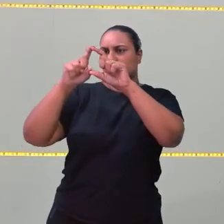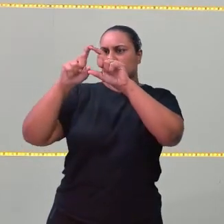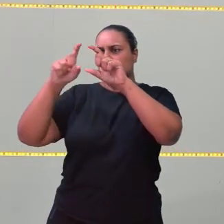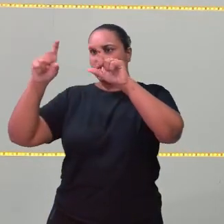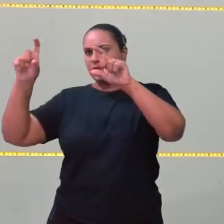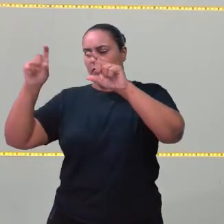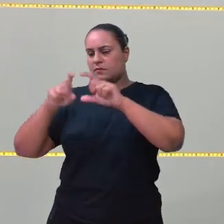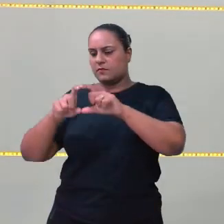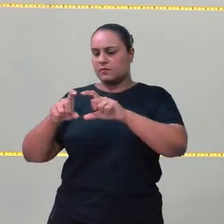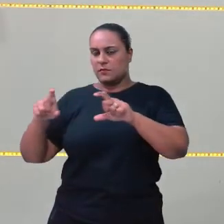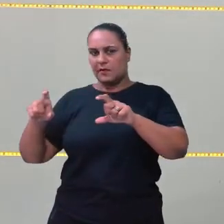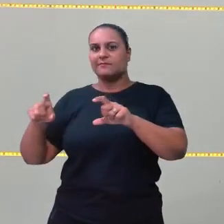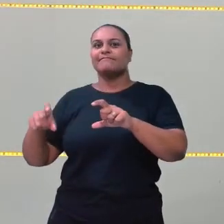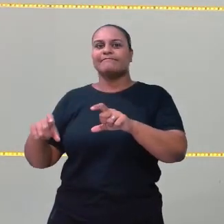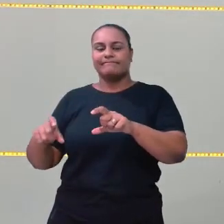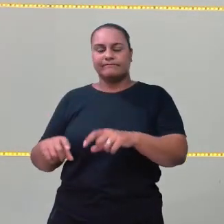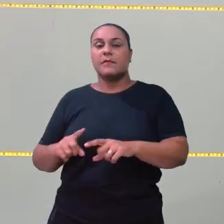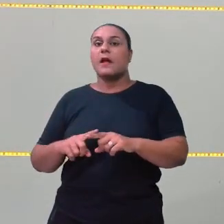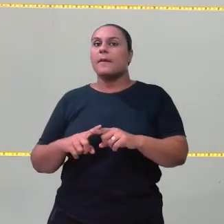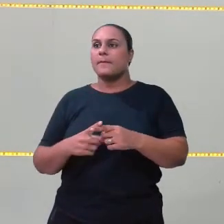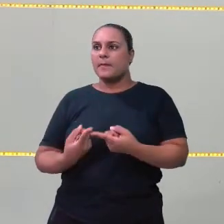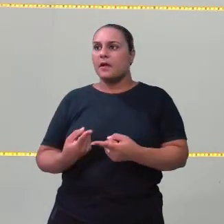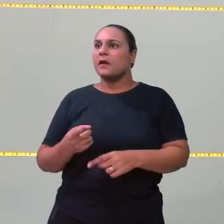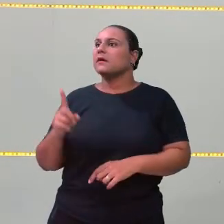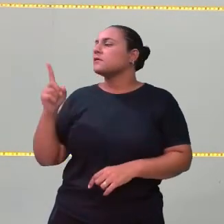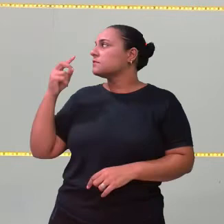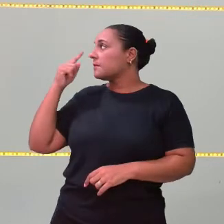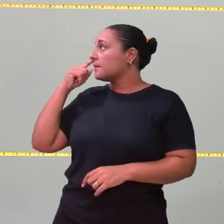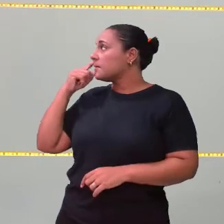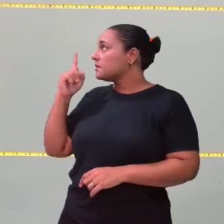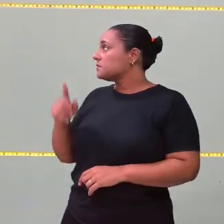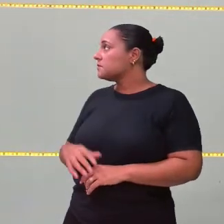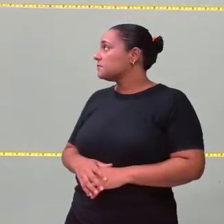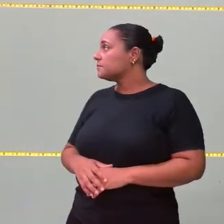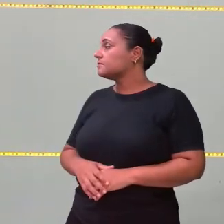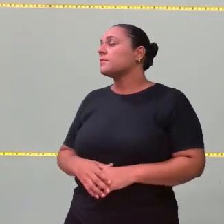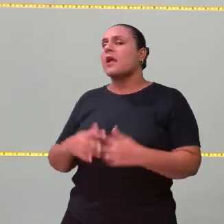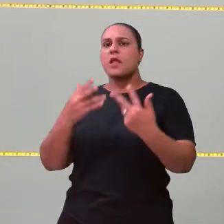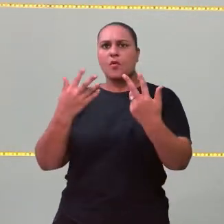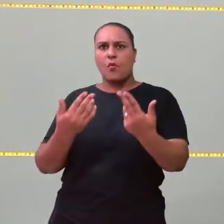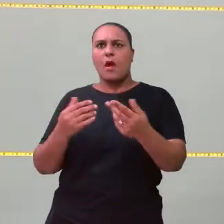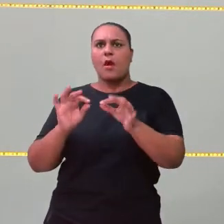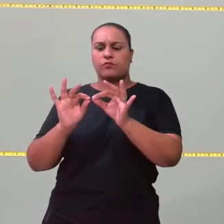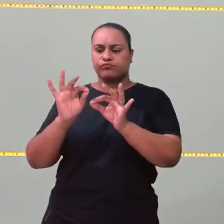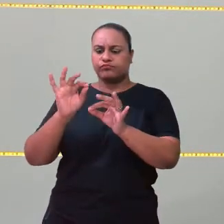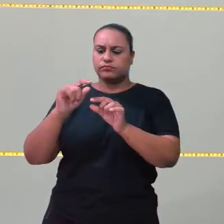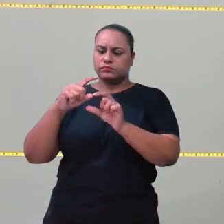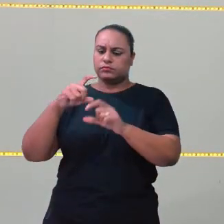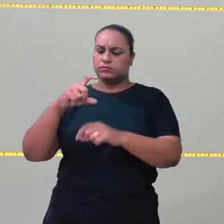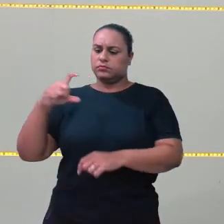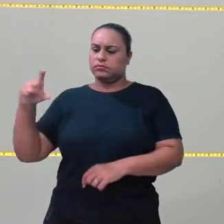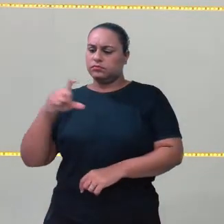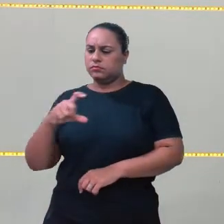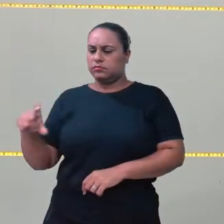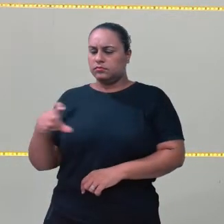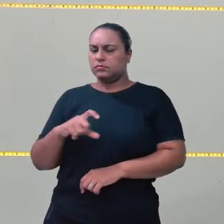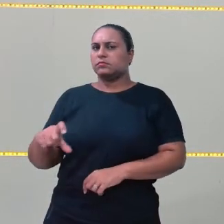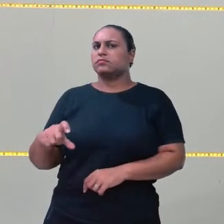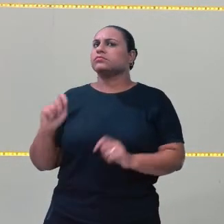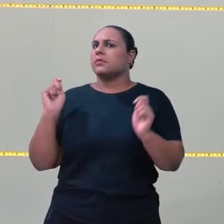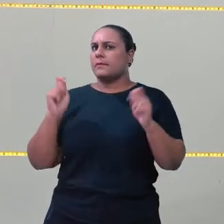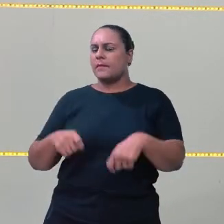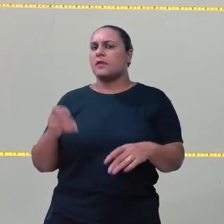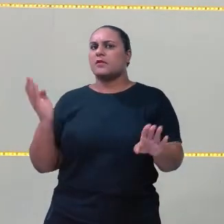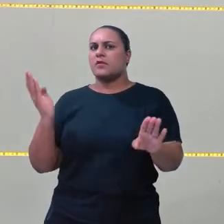no nosso gráfico. Mas a largura, observe que é a mesma. E a gente pode encontrar gráficos de barra